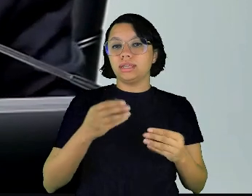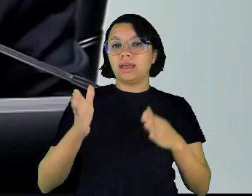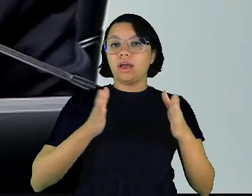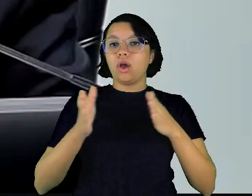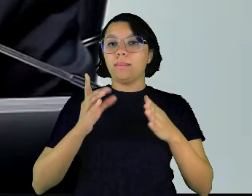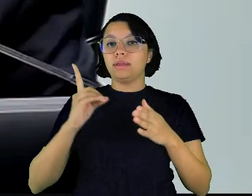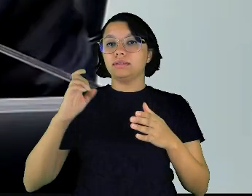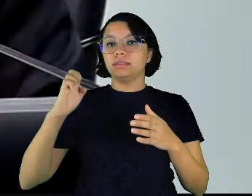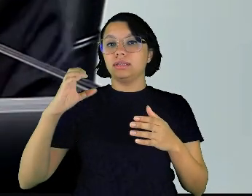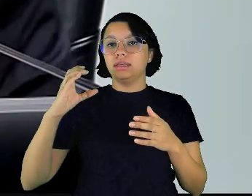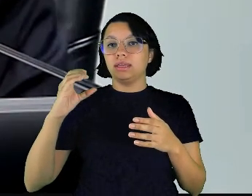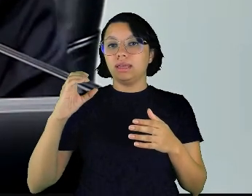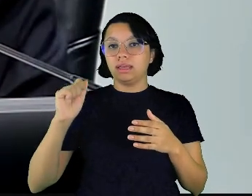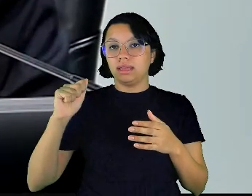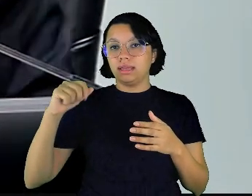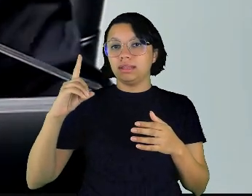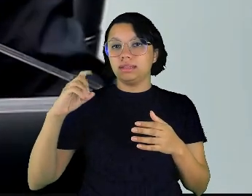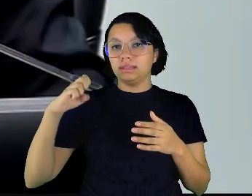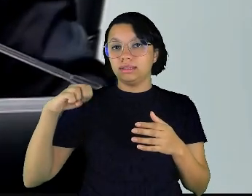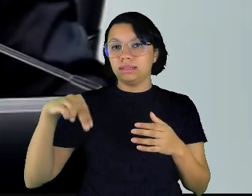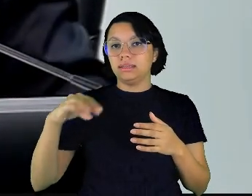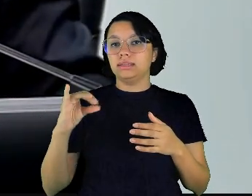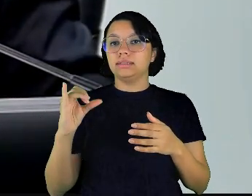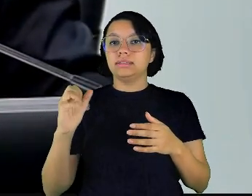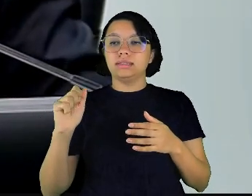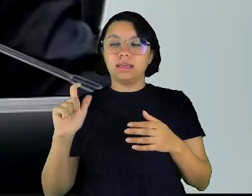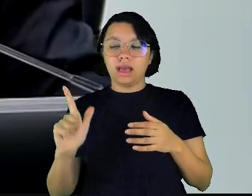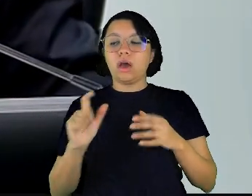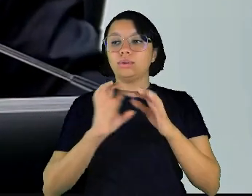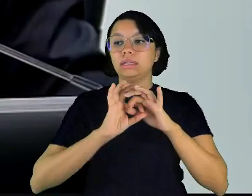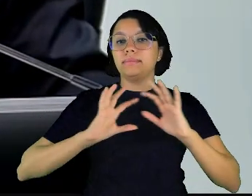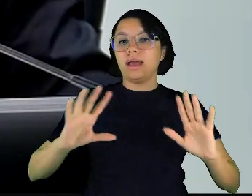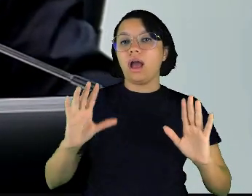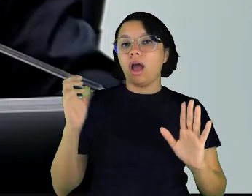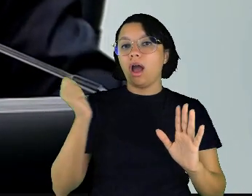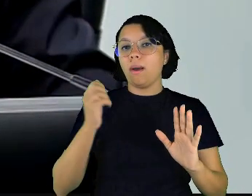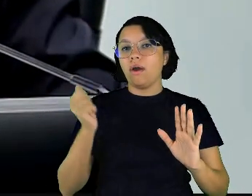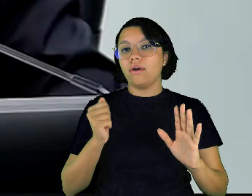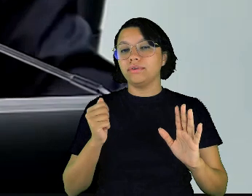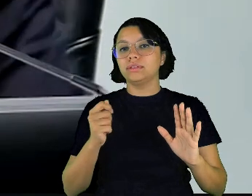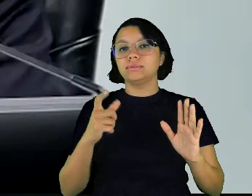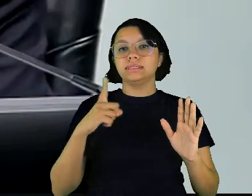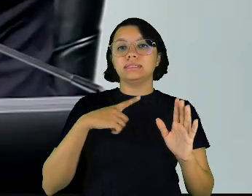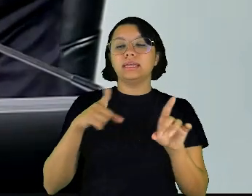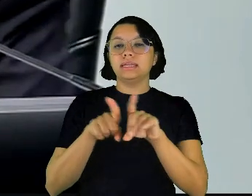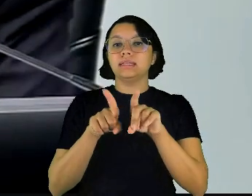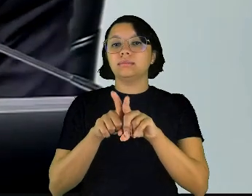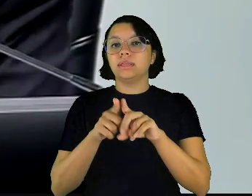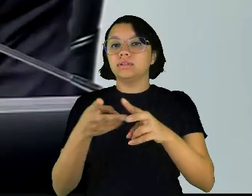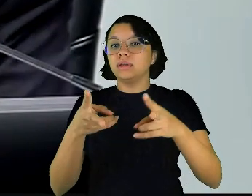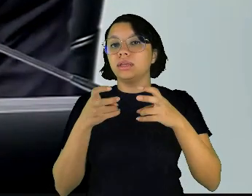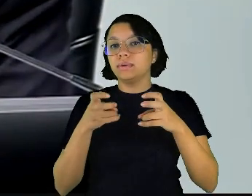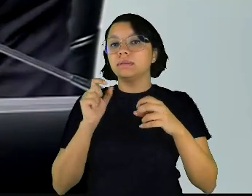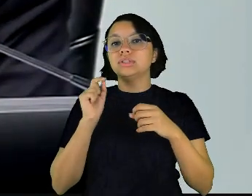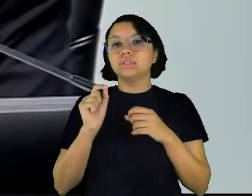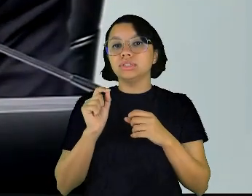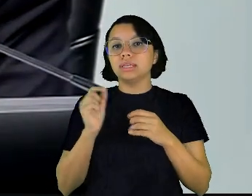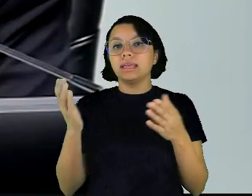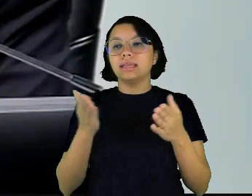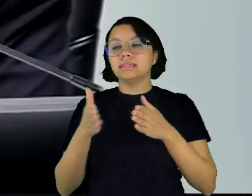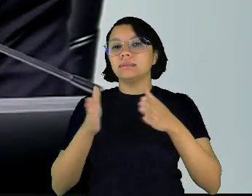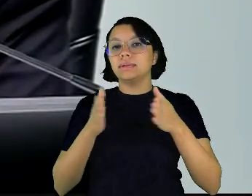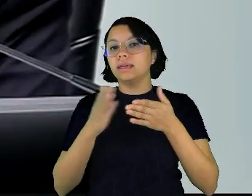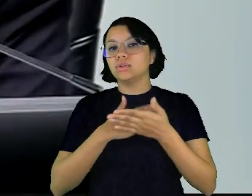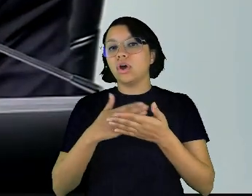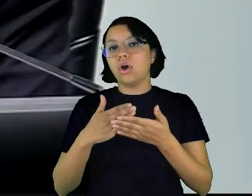revisão dos benefícios, da concessão de benefícios, né? E há, então, o reconhecimento de que esse prazo começa a